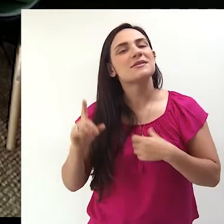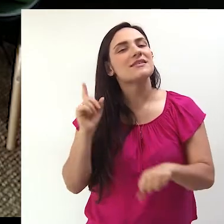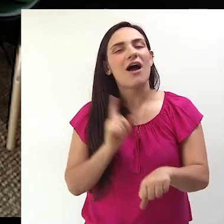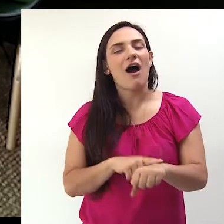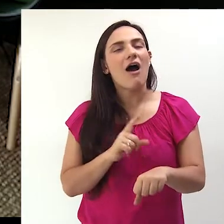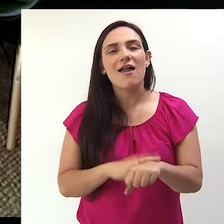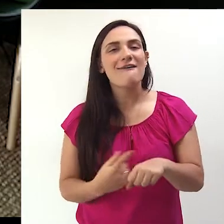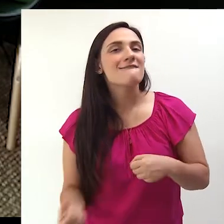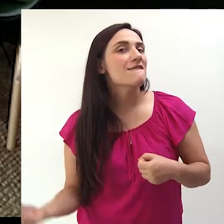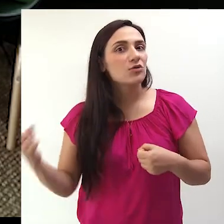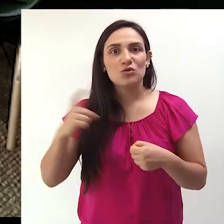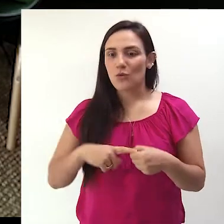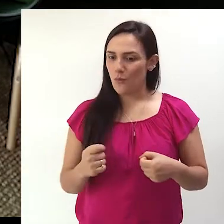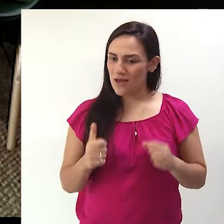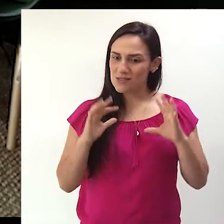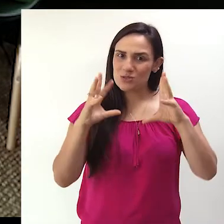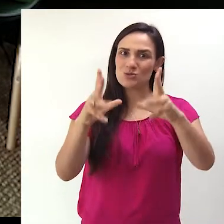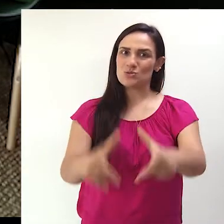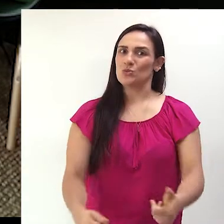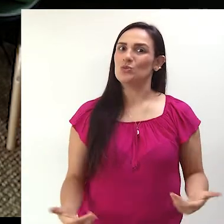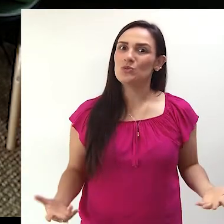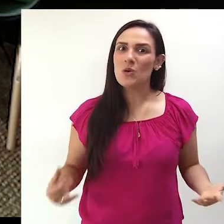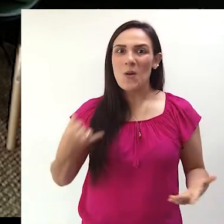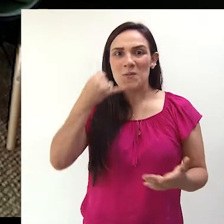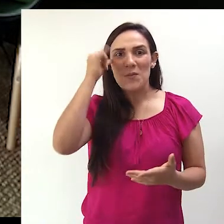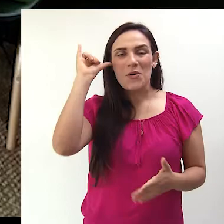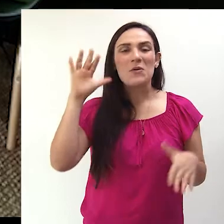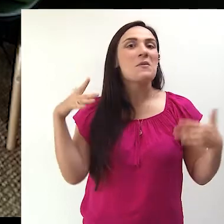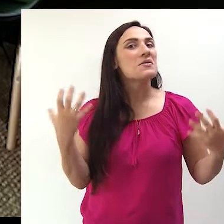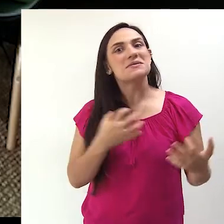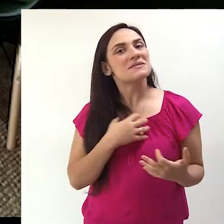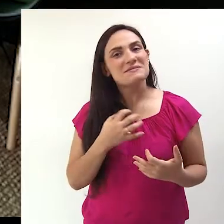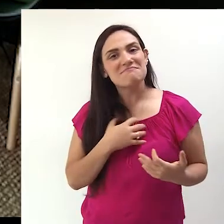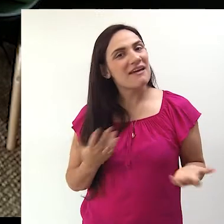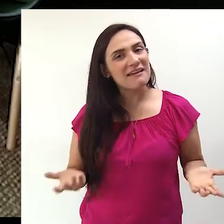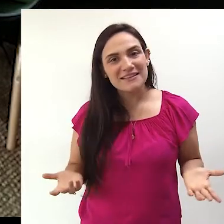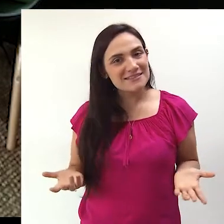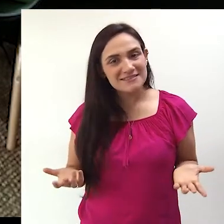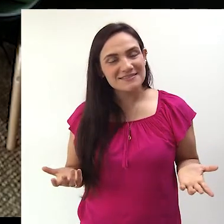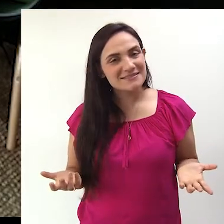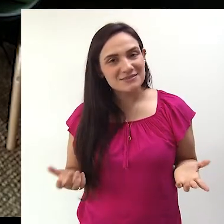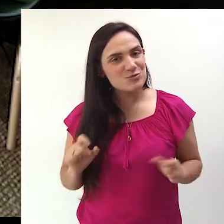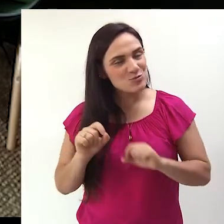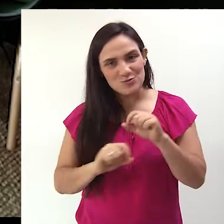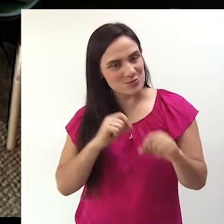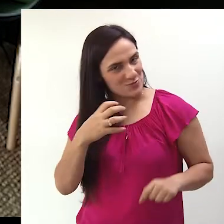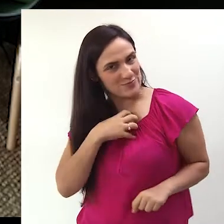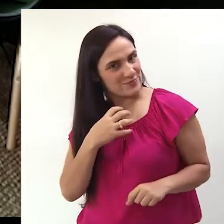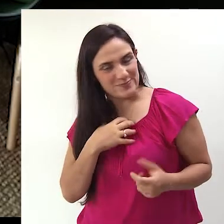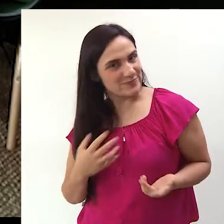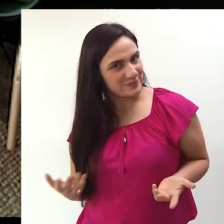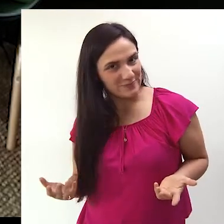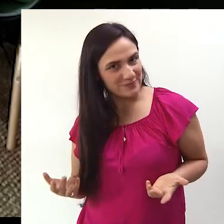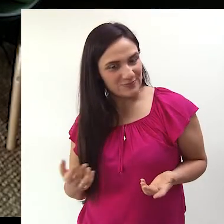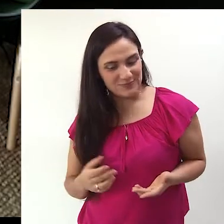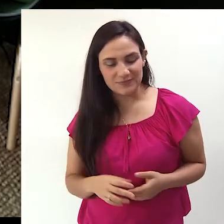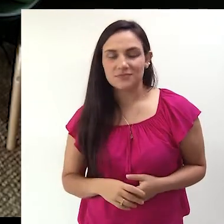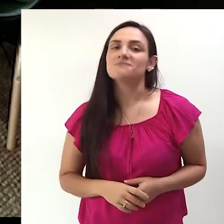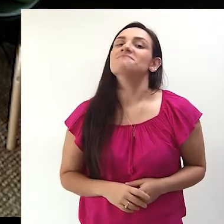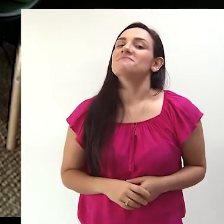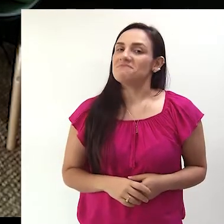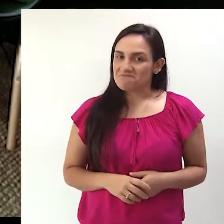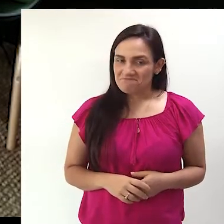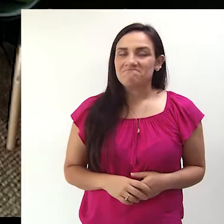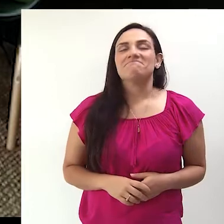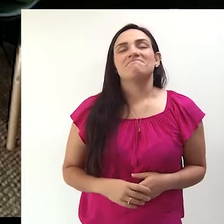todas as cabeças de gados que foi roubada da fazenda do seu Idamir? Assim, o que vocês sentiram? Como eu referi, é muito gratificante.